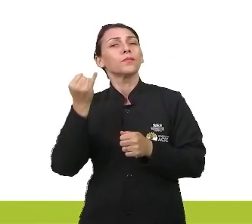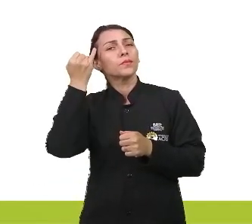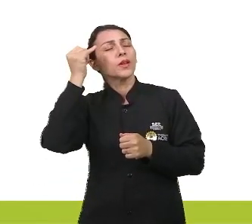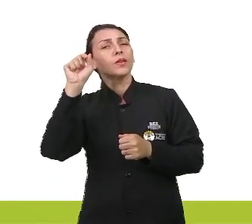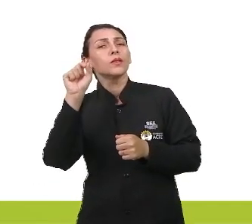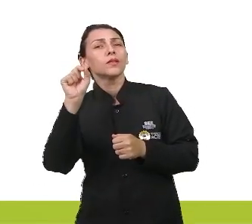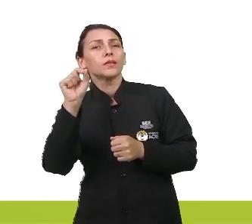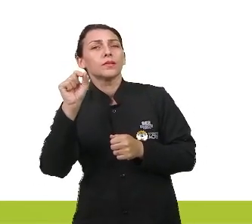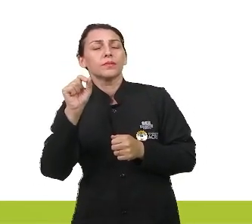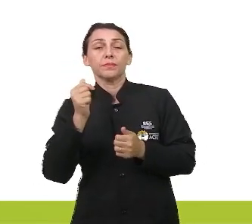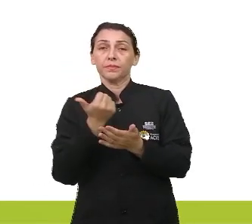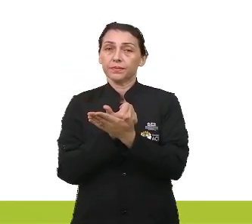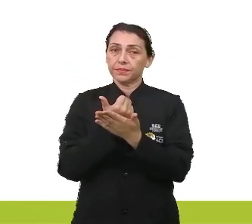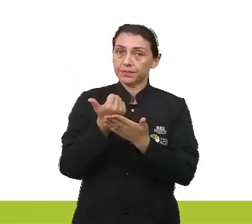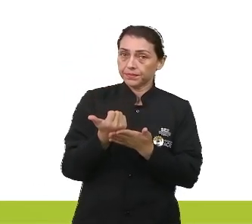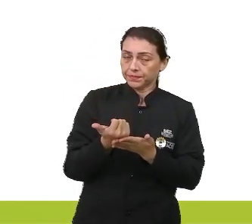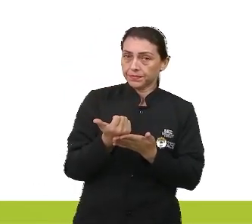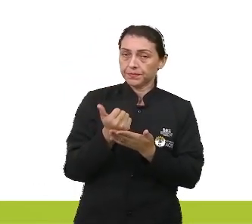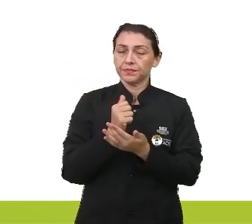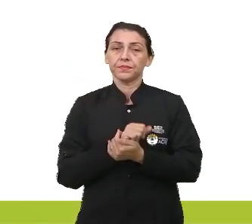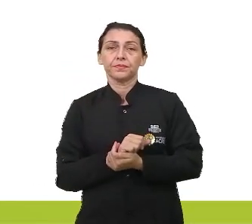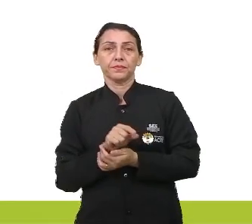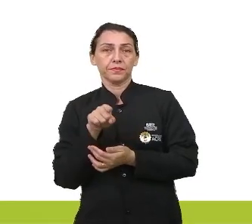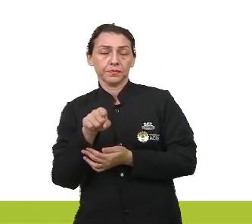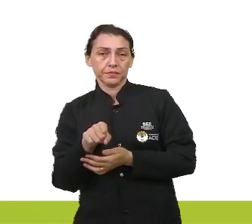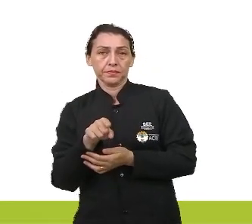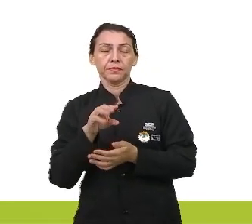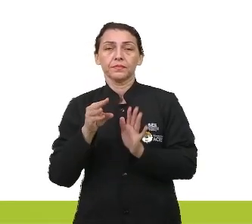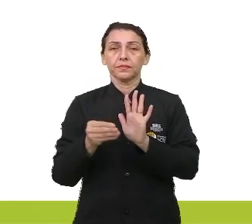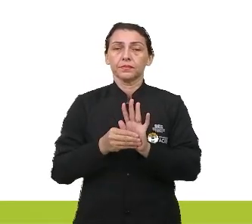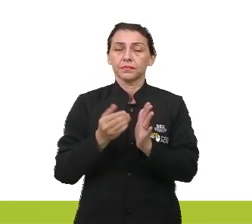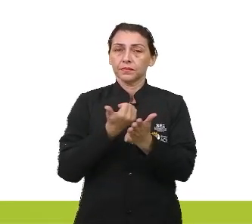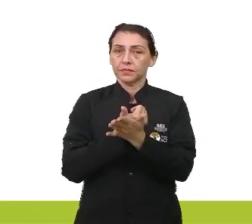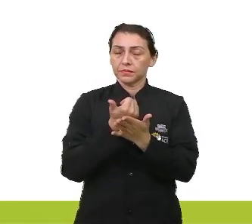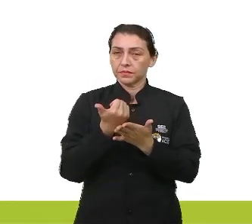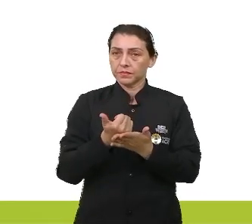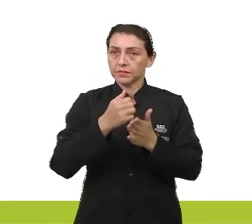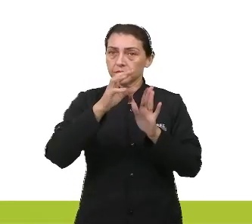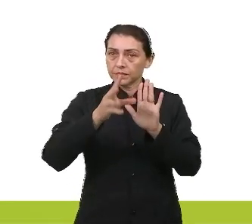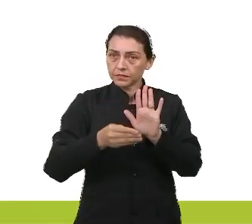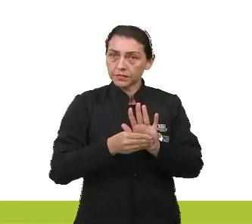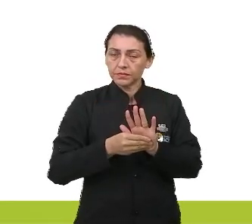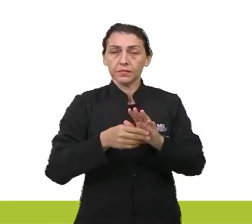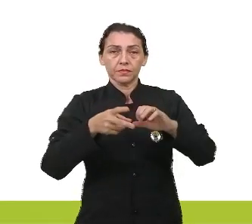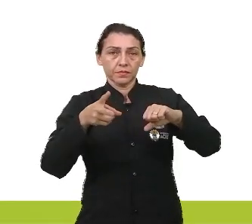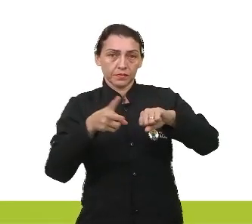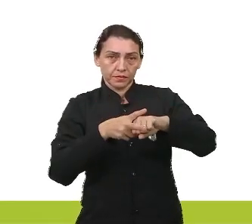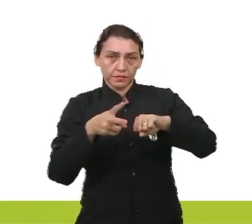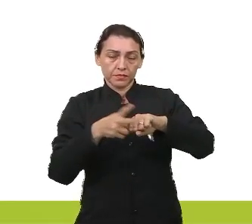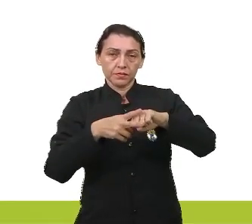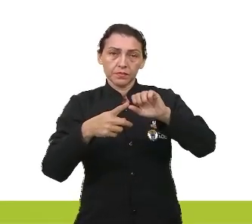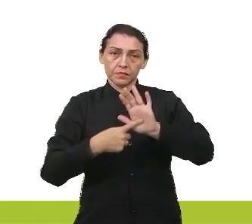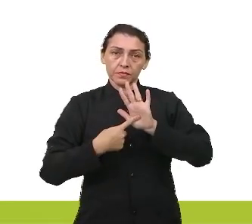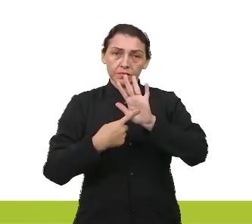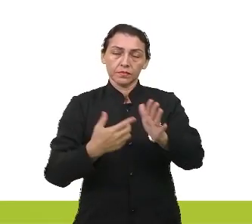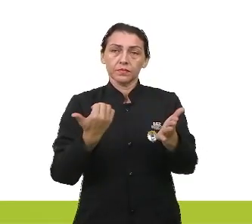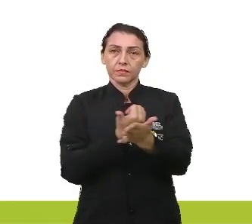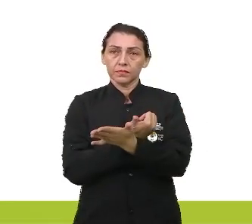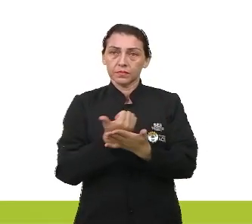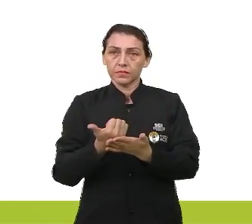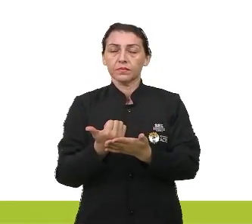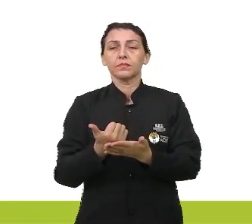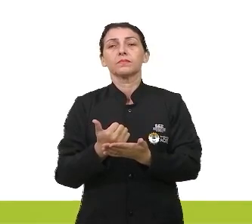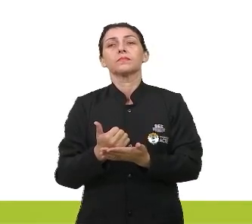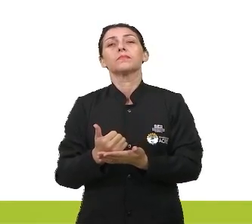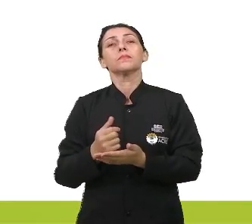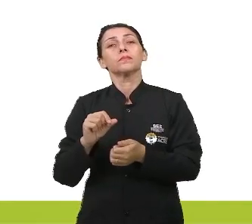quê? De ação. Então, quando você for colocar ação, coloque um verbo que indique ação.